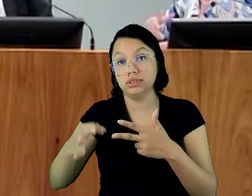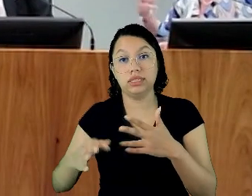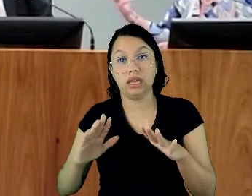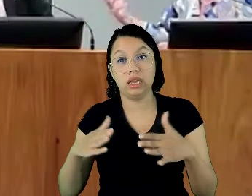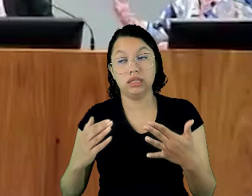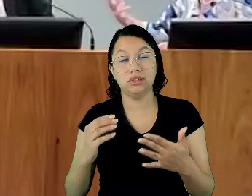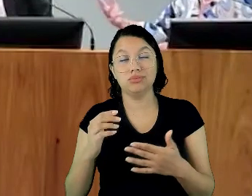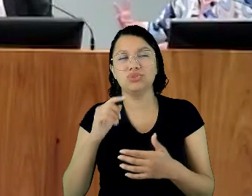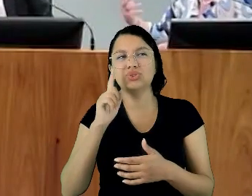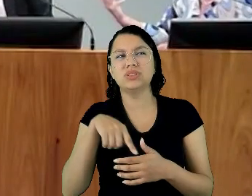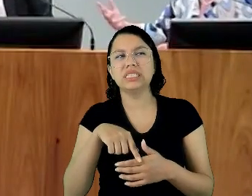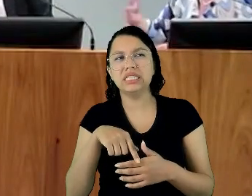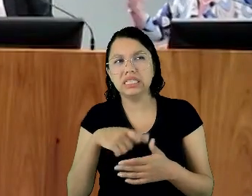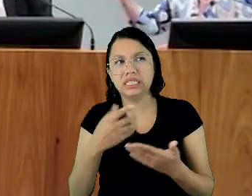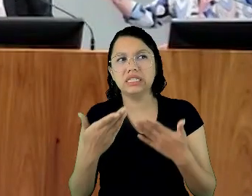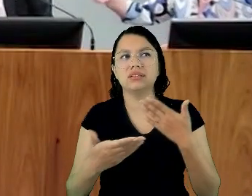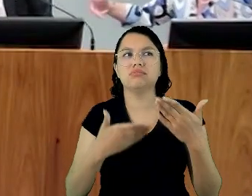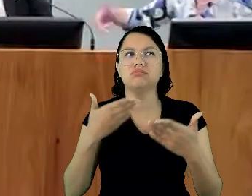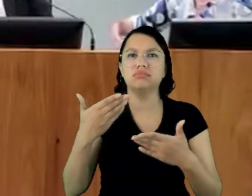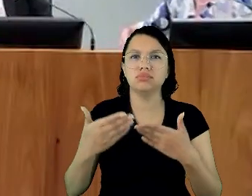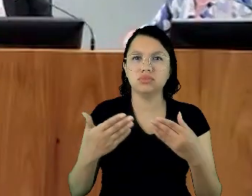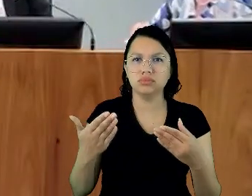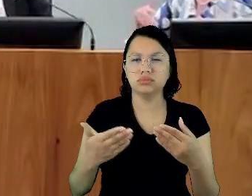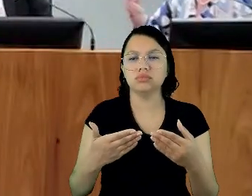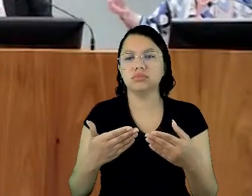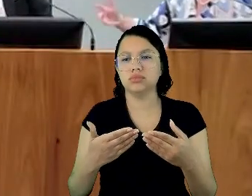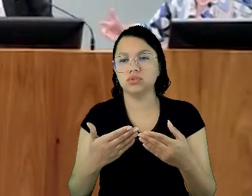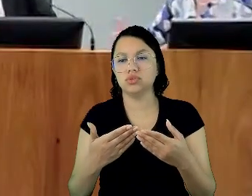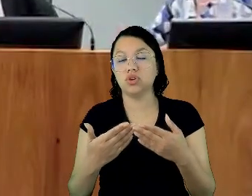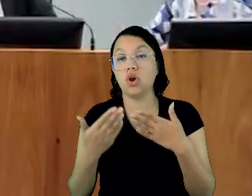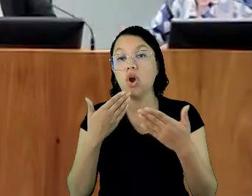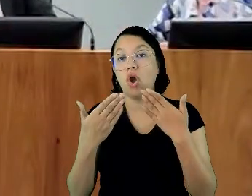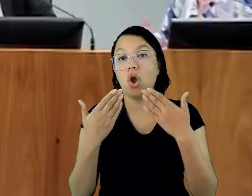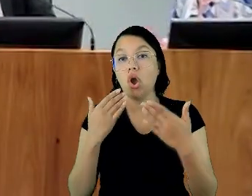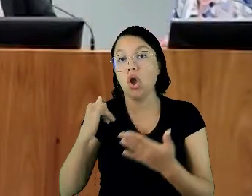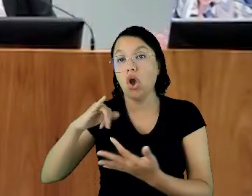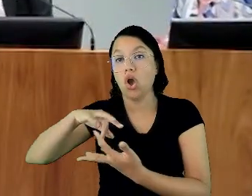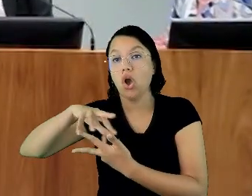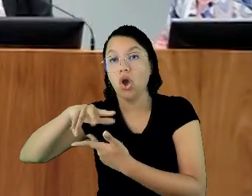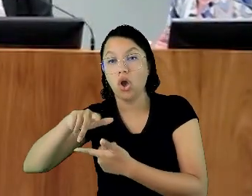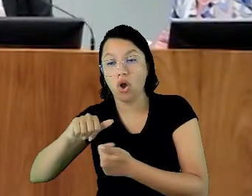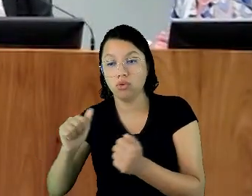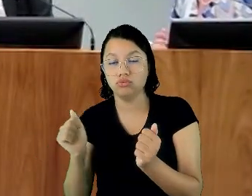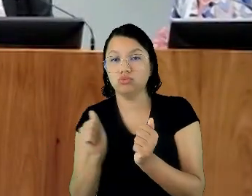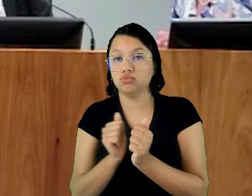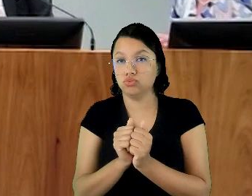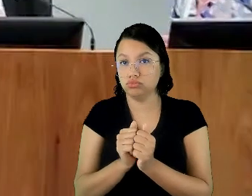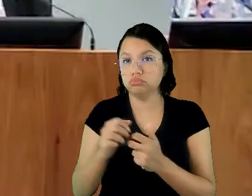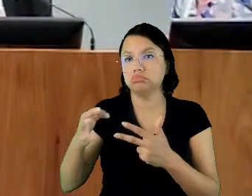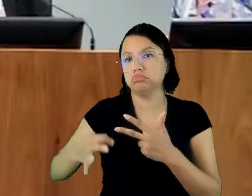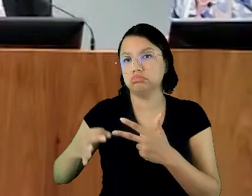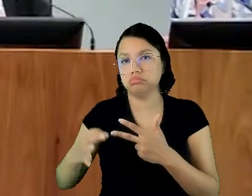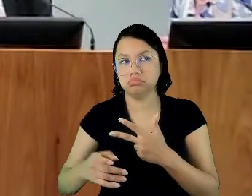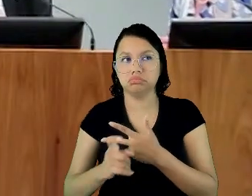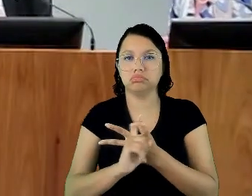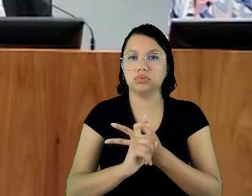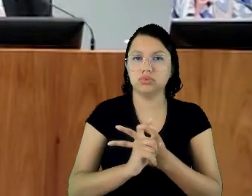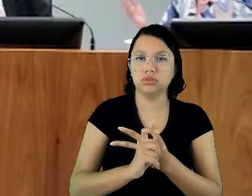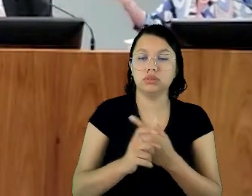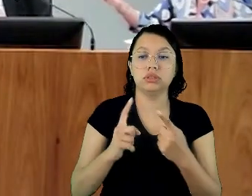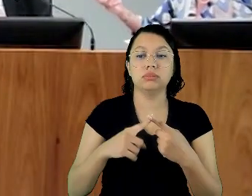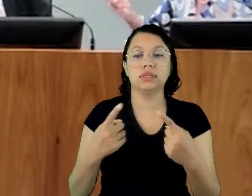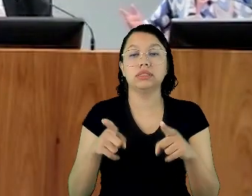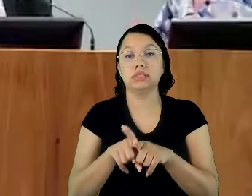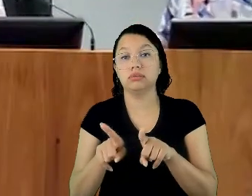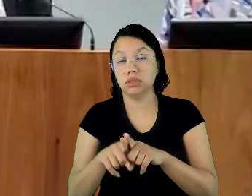além desse diálogo internacional, com os parlamentos, com o executivo, mas também com o judiciário, né? E